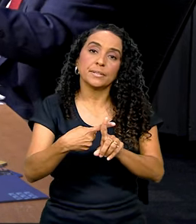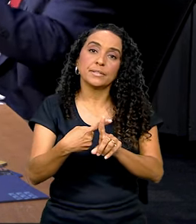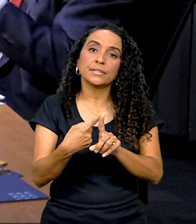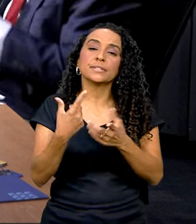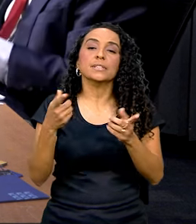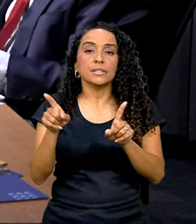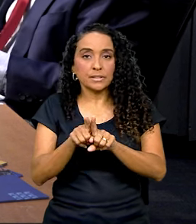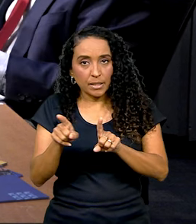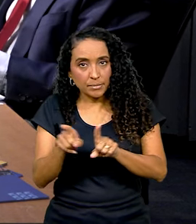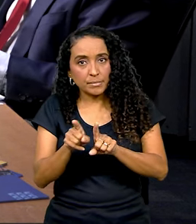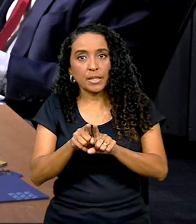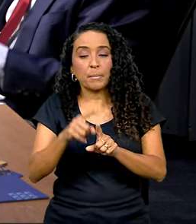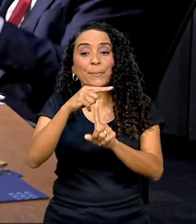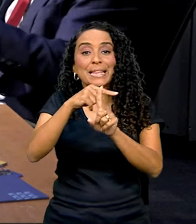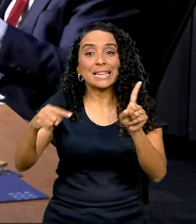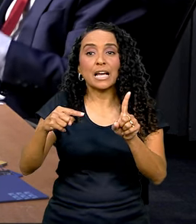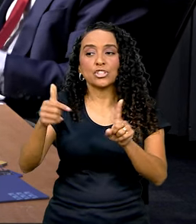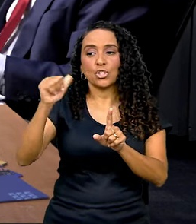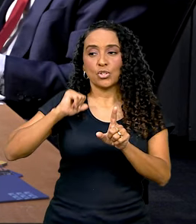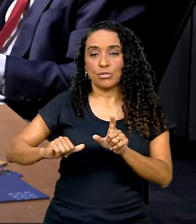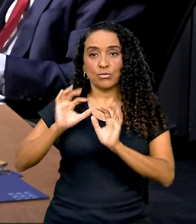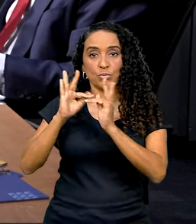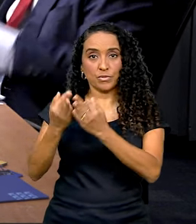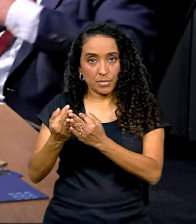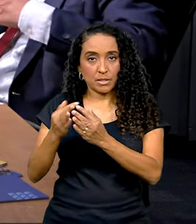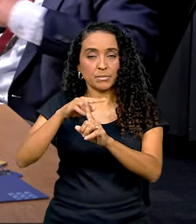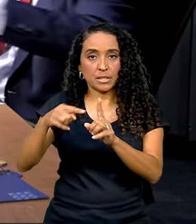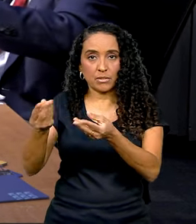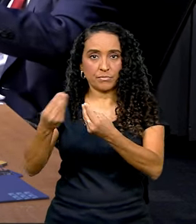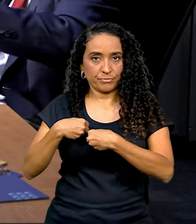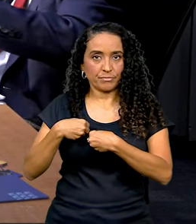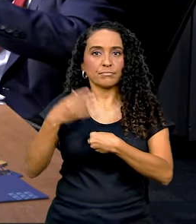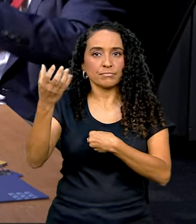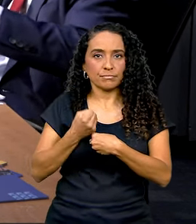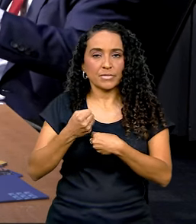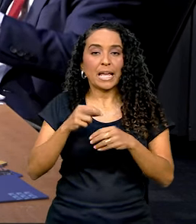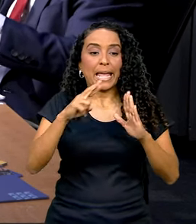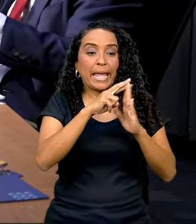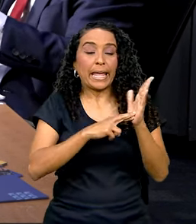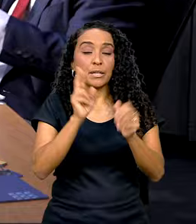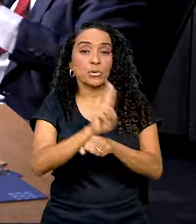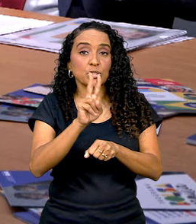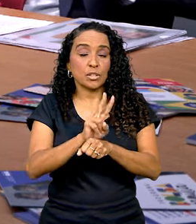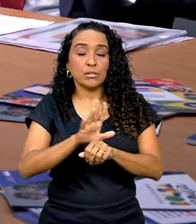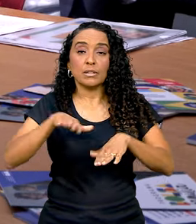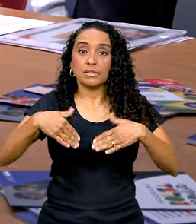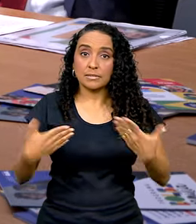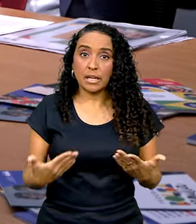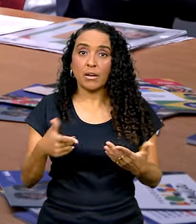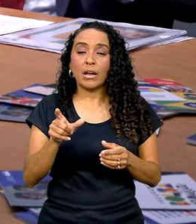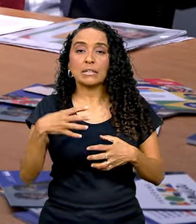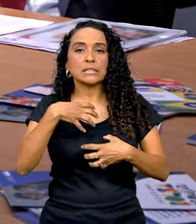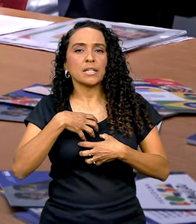é ainda a metade do Bolsa Família ela entra na chamada regra de proteção e com